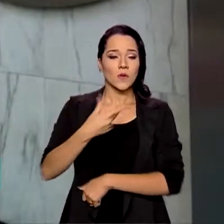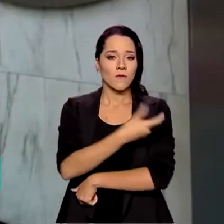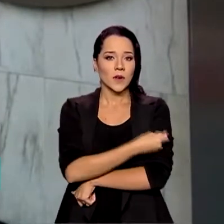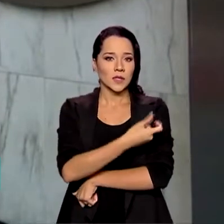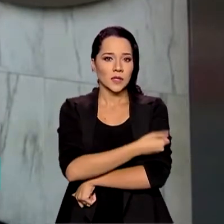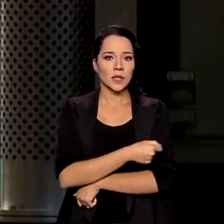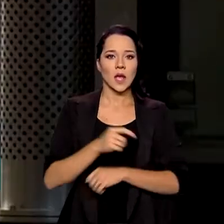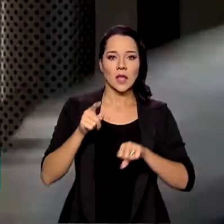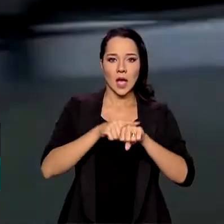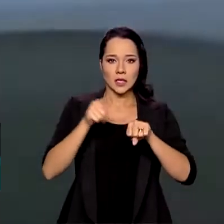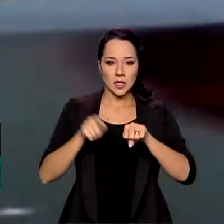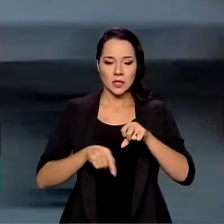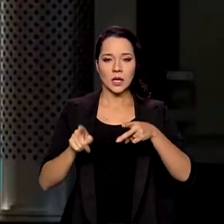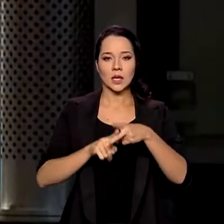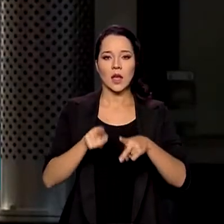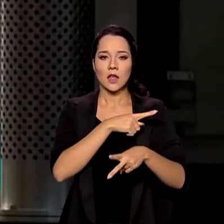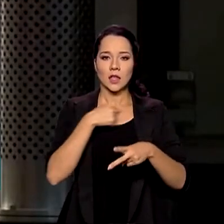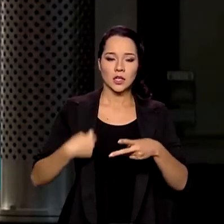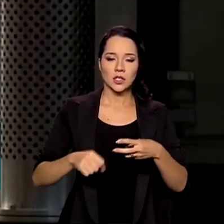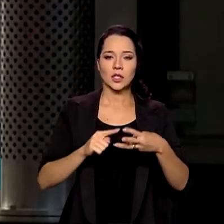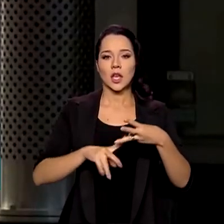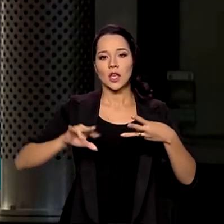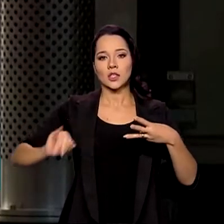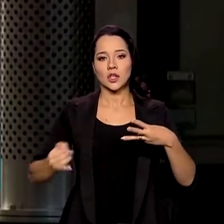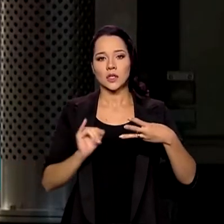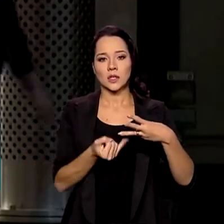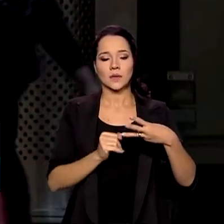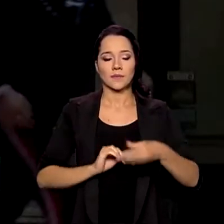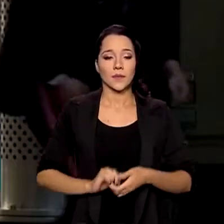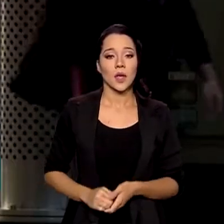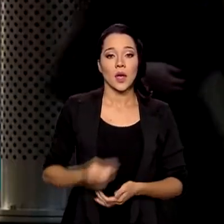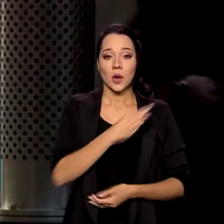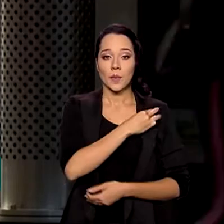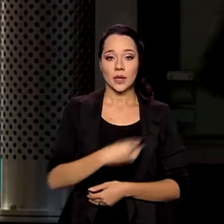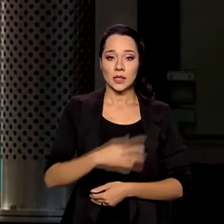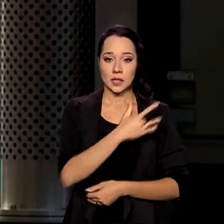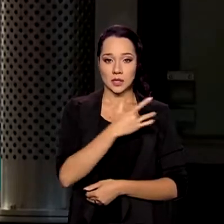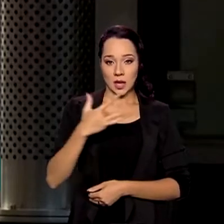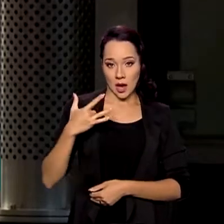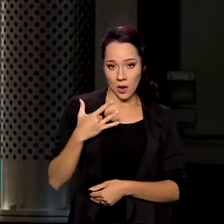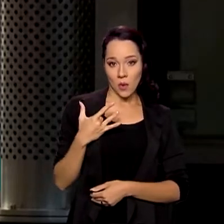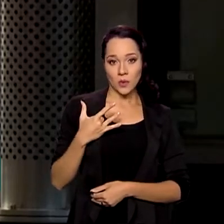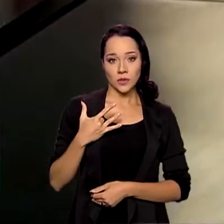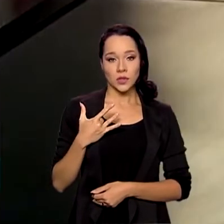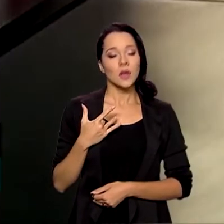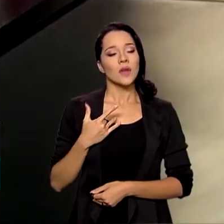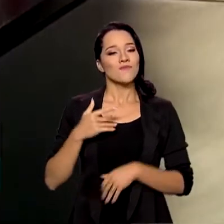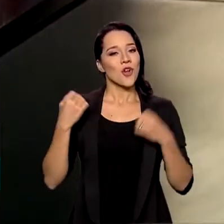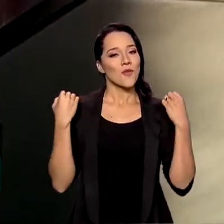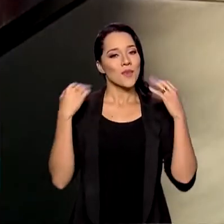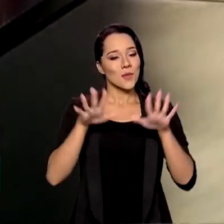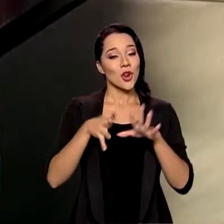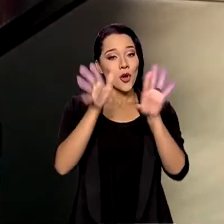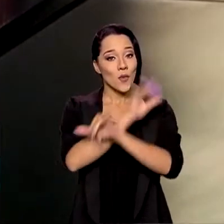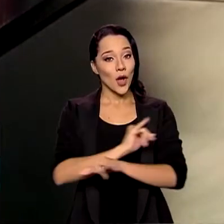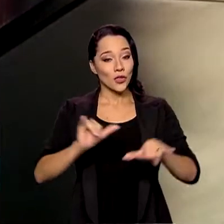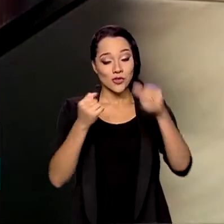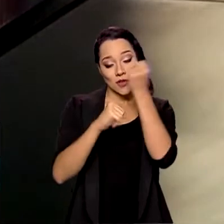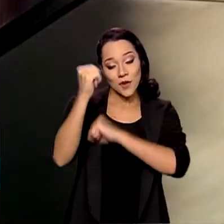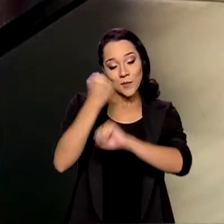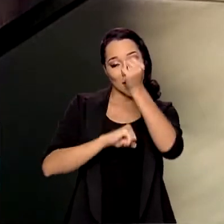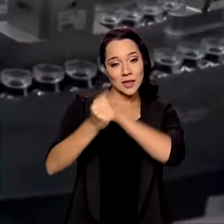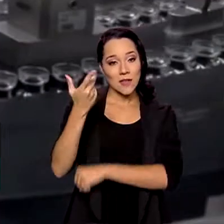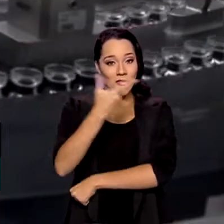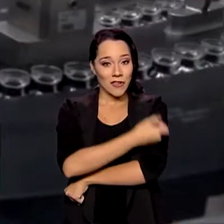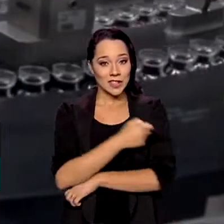imunizantes AstraZeneca, Coronavac e Janssen. O ministro da Saúde, Marcelo Queiroga, comemorou o anúncio da fabricação da